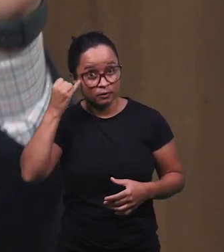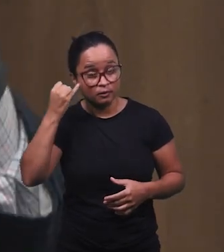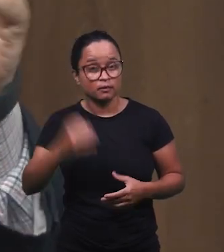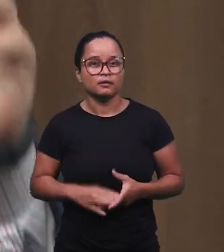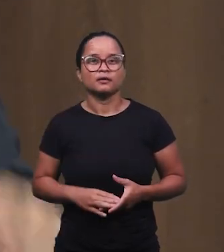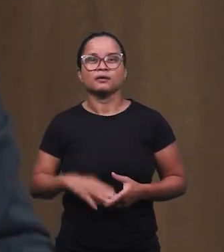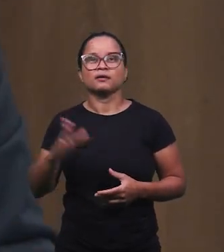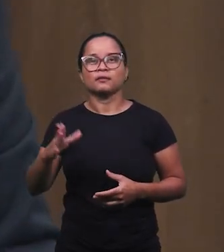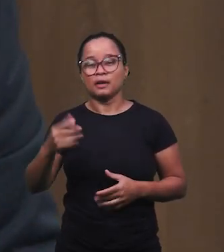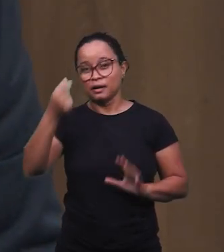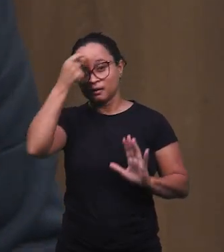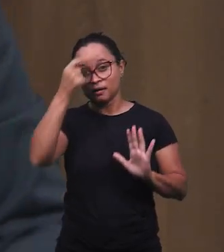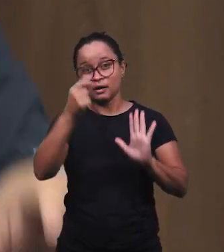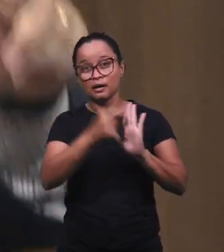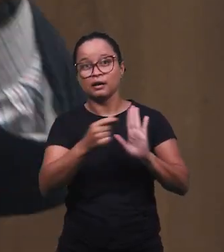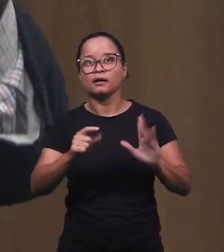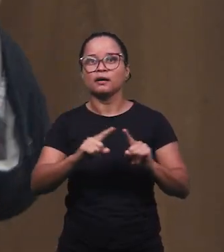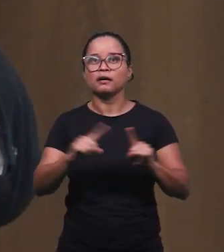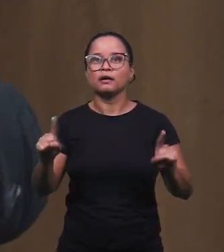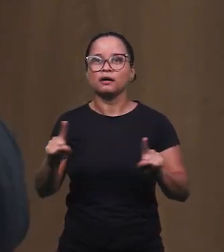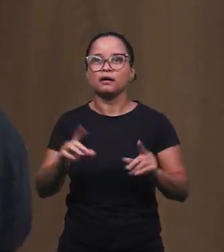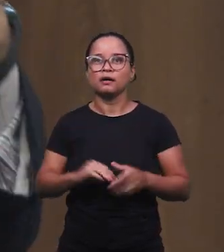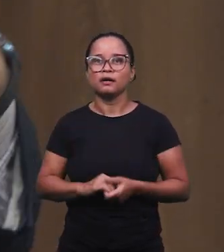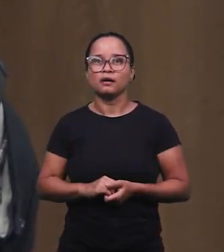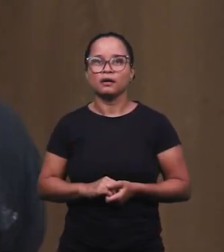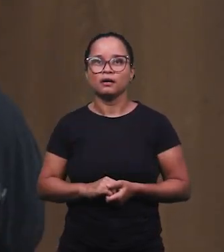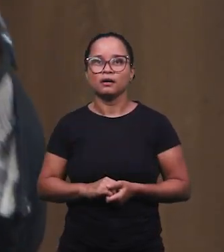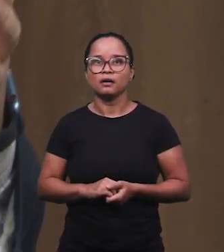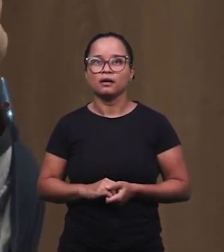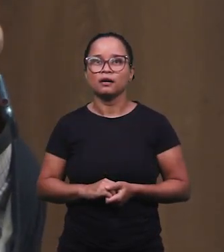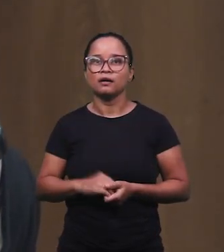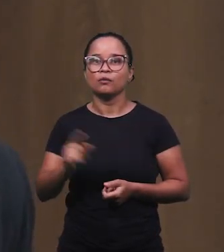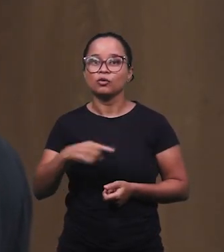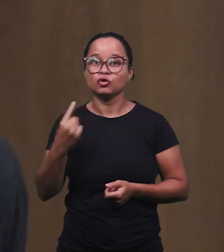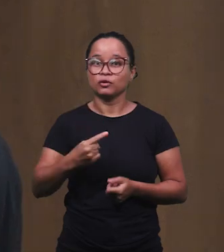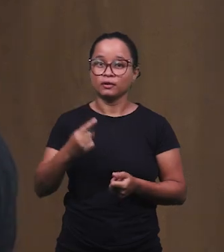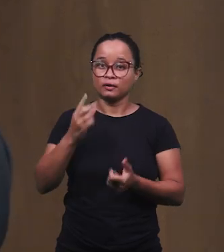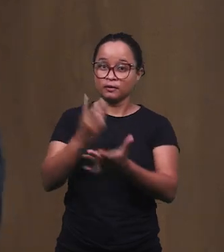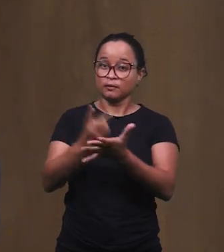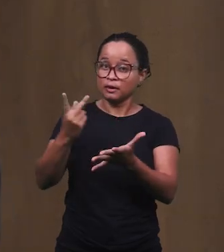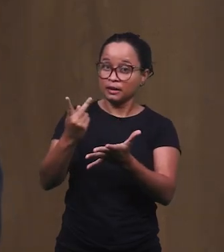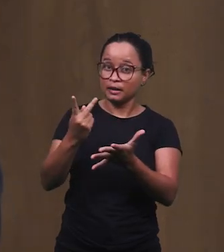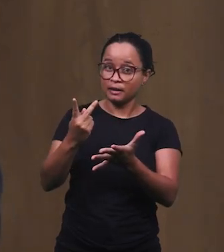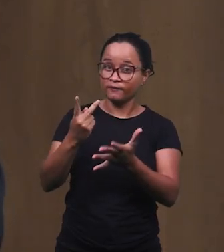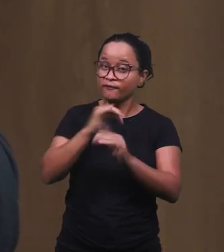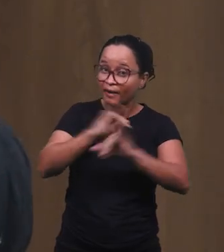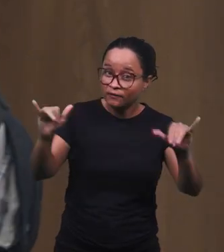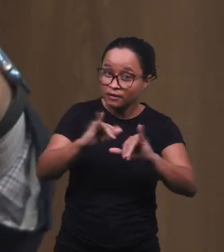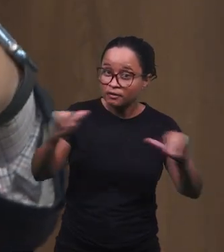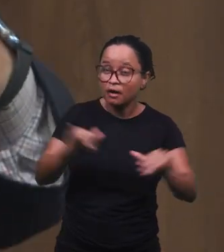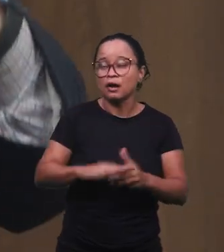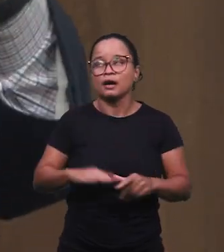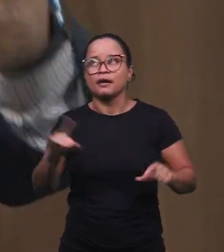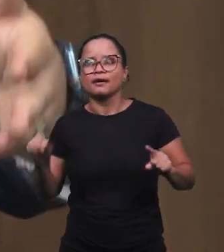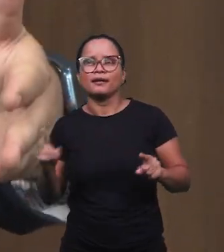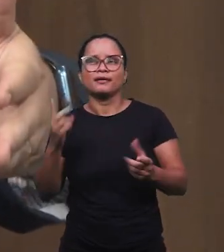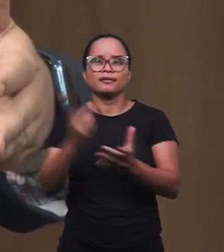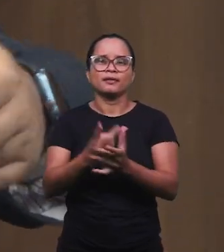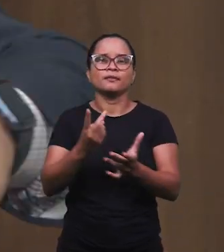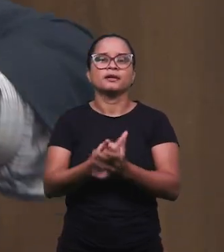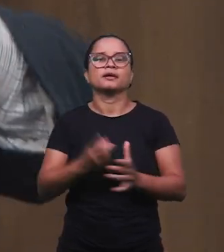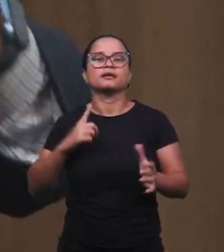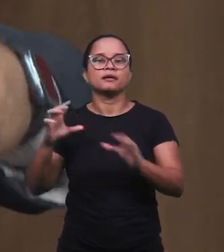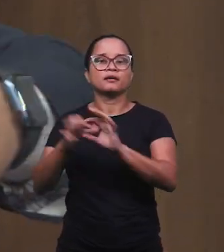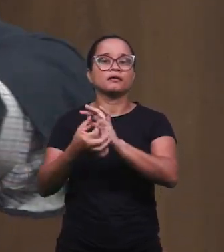estou tentando fazer um link, mas eu acho que eu errei o link aqui. Mas como a gente sempre fala, a gente vai colocar o contexto da mensagem. As pessoas que estão te seguindo